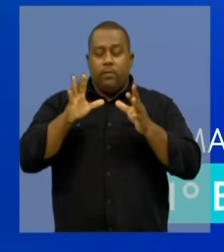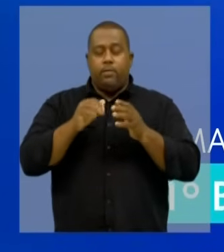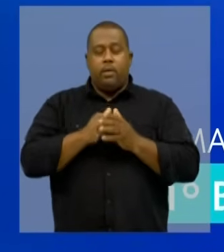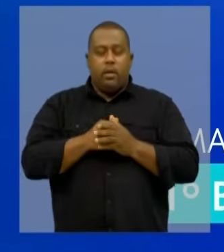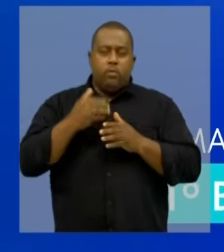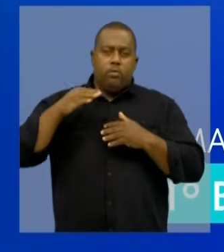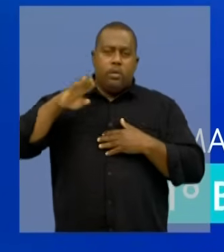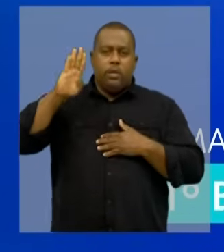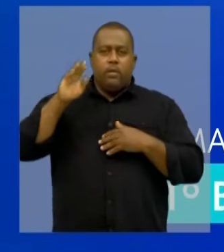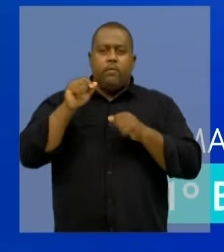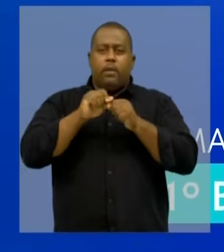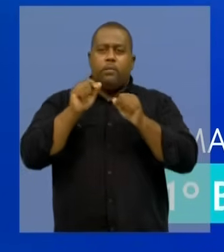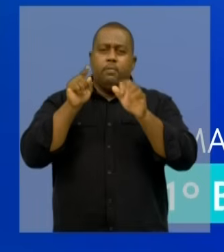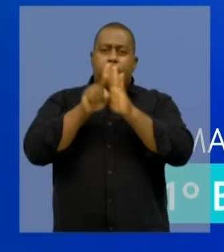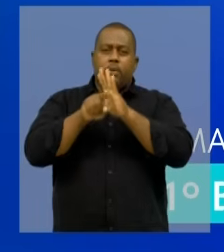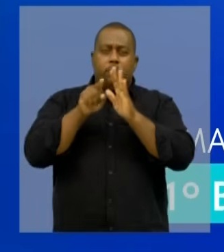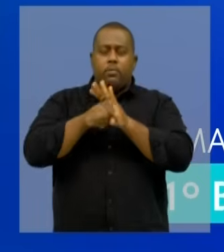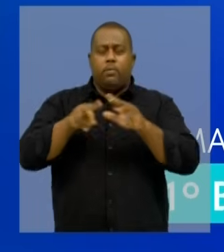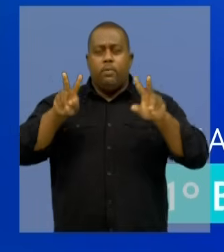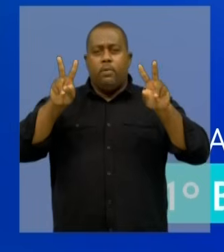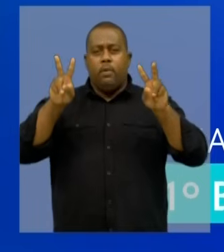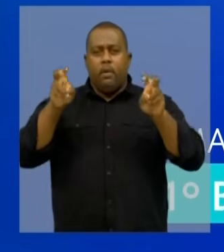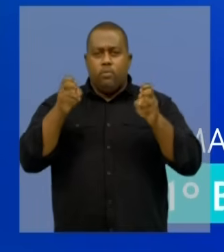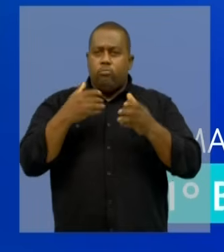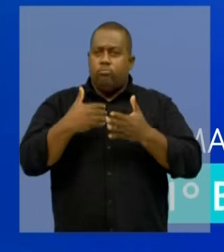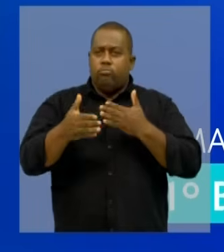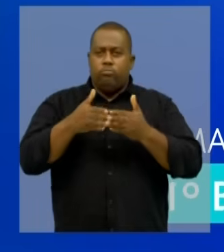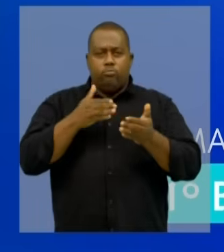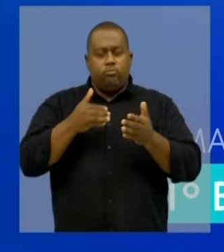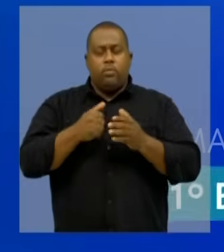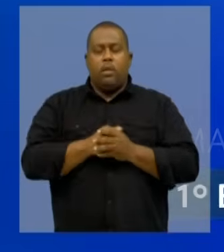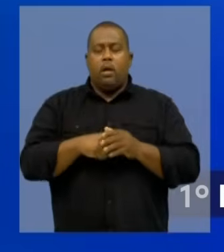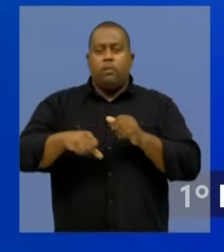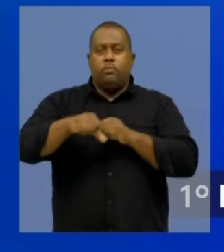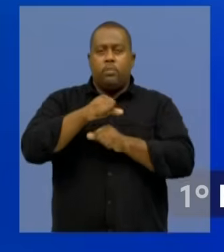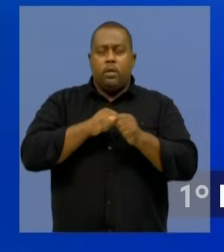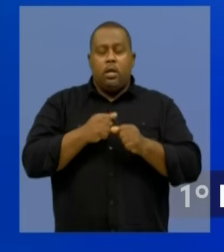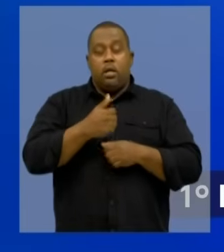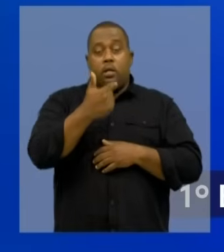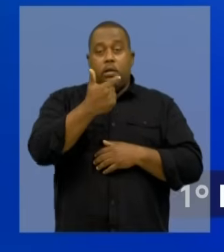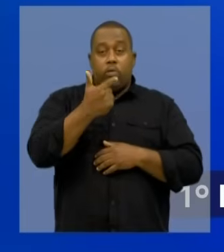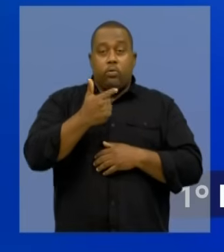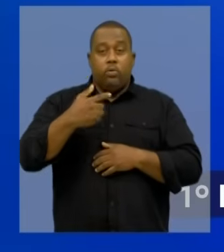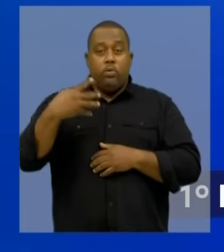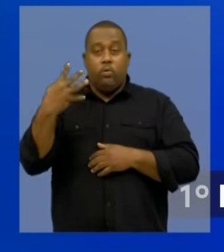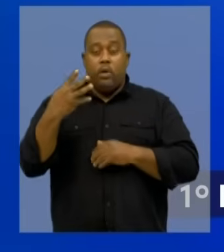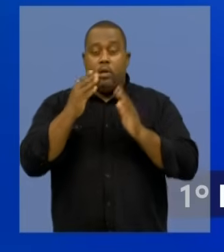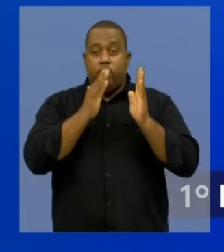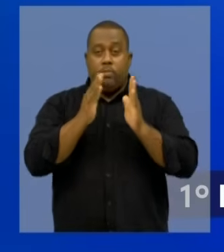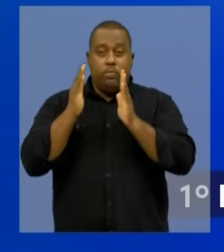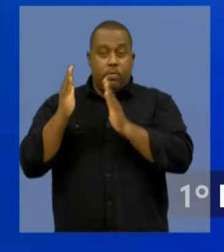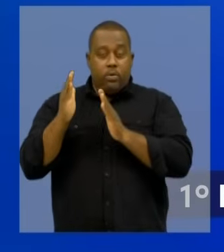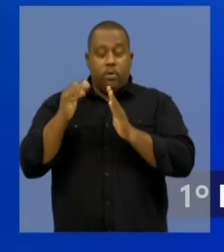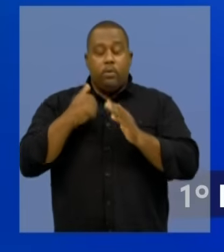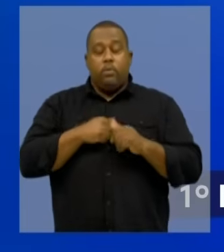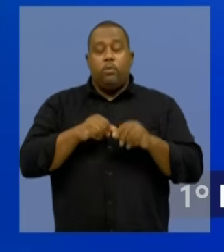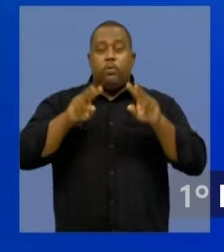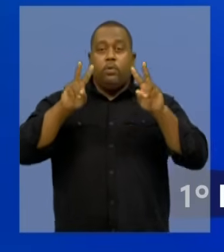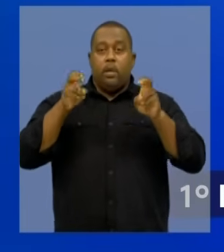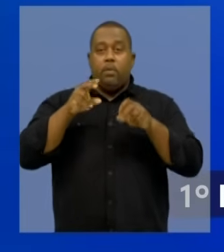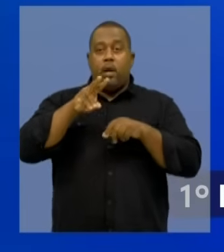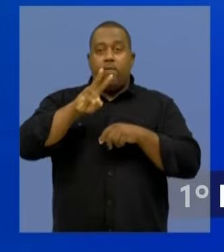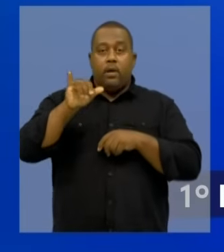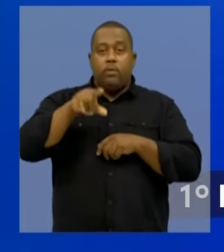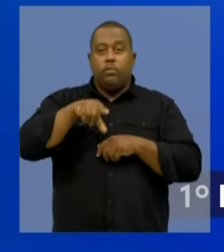fazem as perguntas sobre os assuntos que quiserem. Já no segundo e o quarto blocos, os temas serão determinados